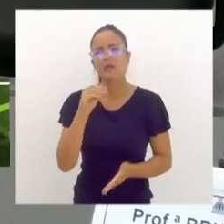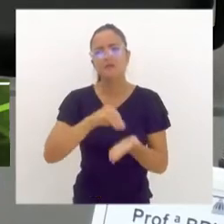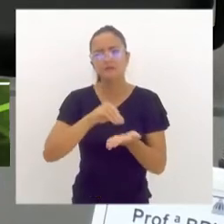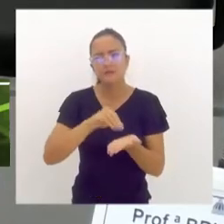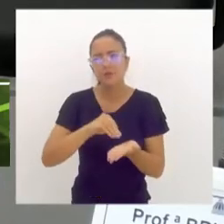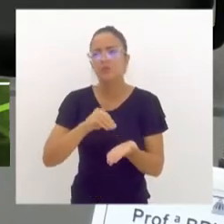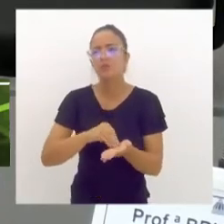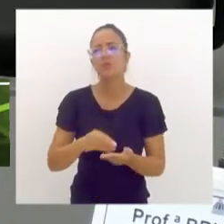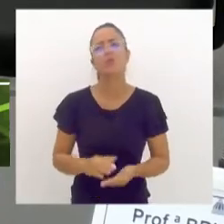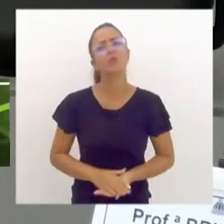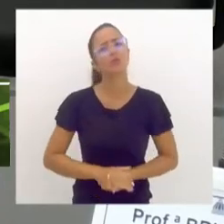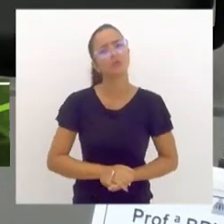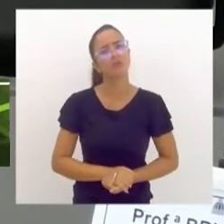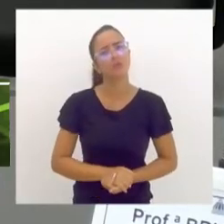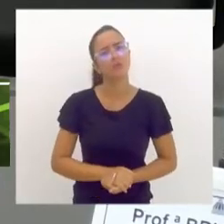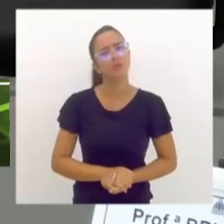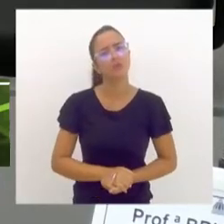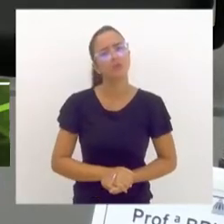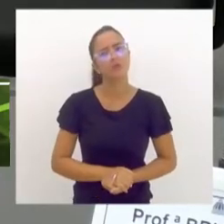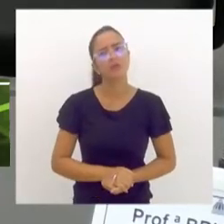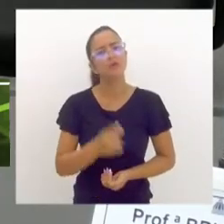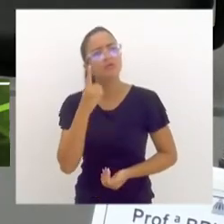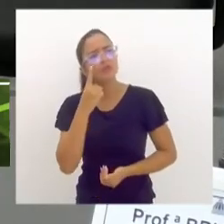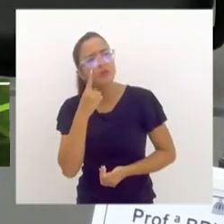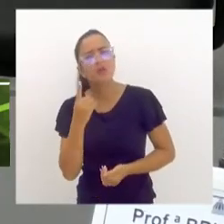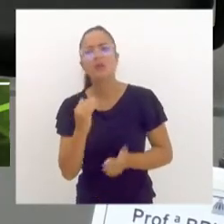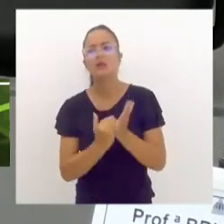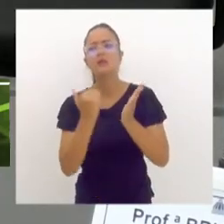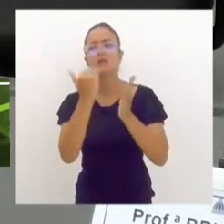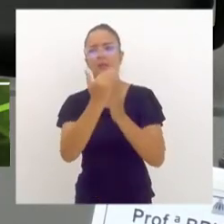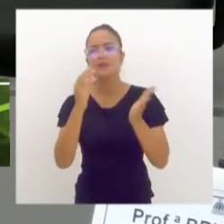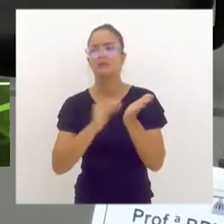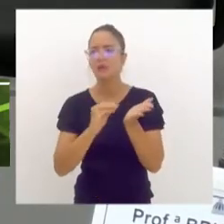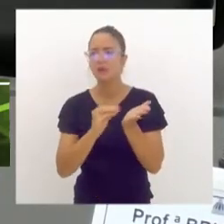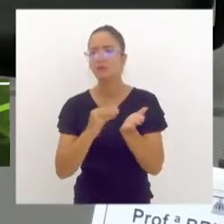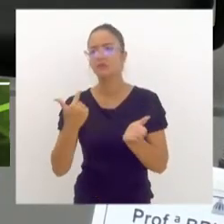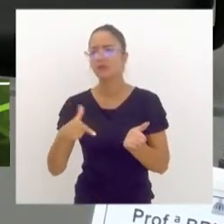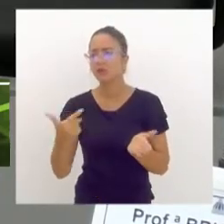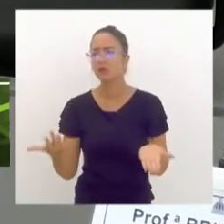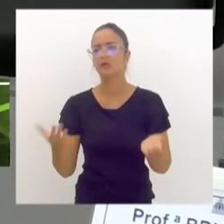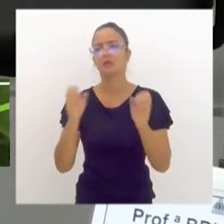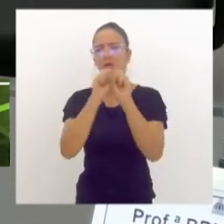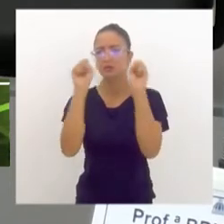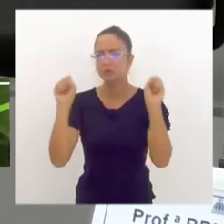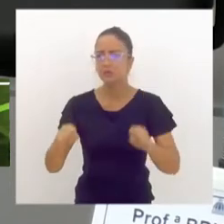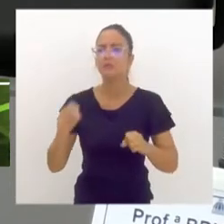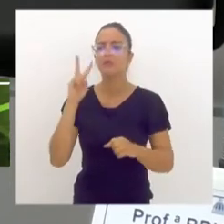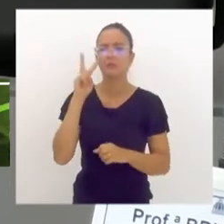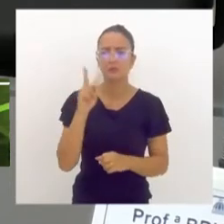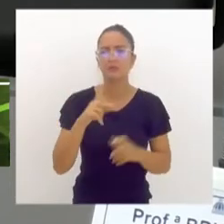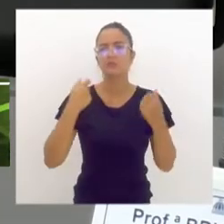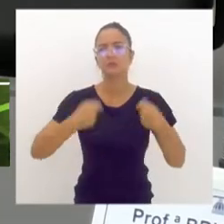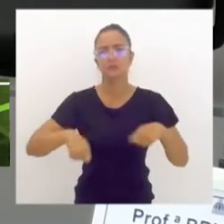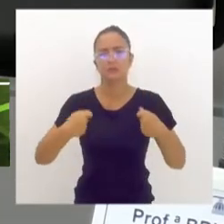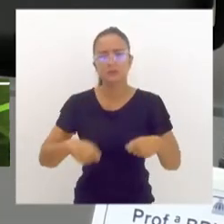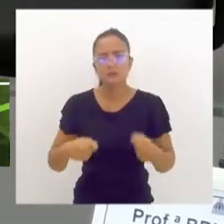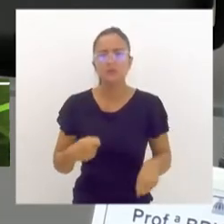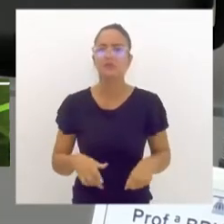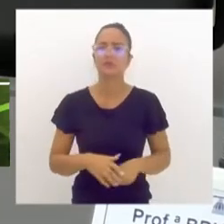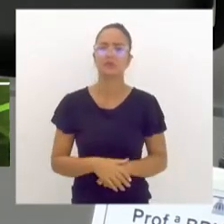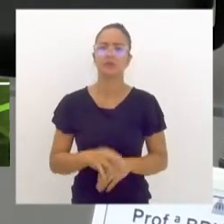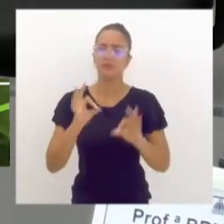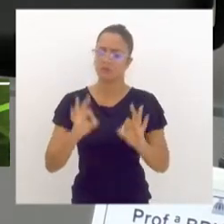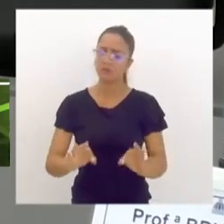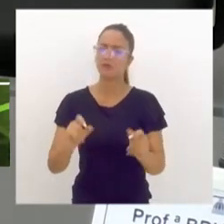de vista do legislativo, do sistema de garantias, não é? Para que essas coisas aconteçam,